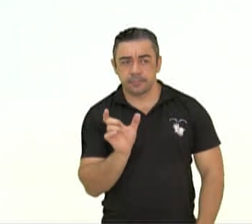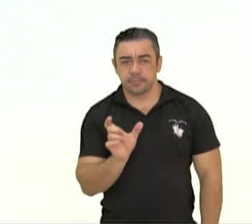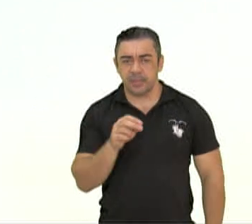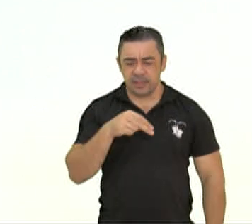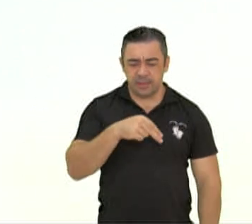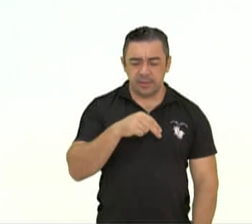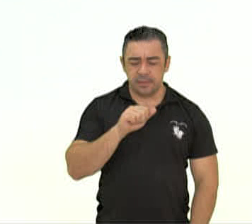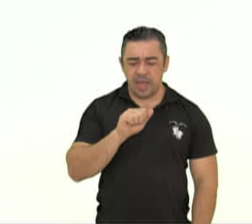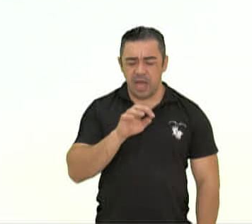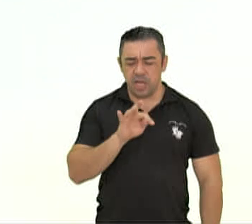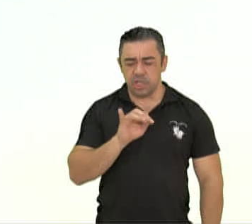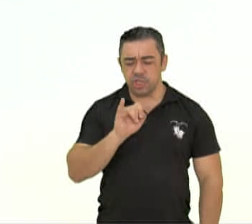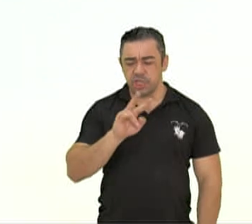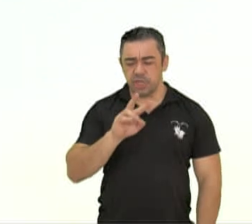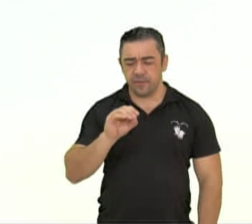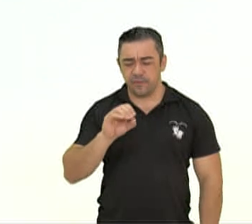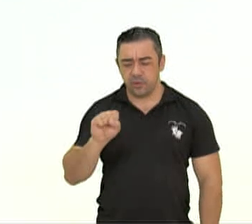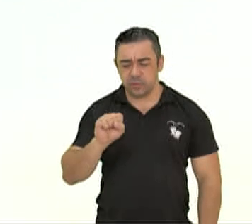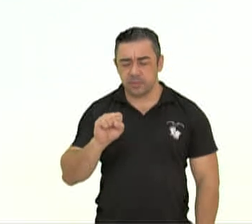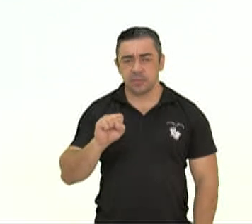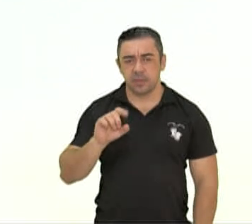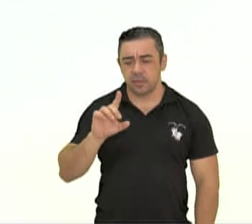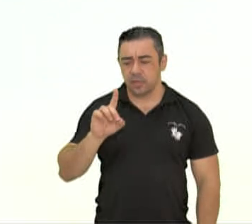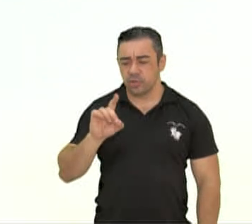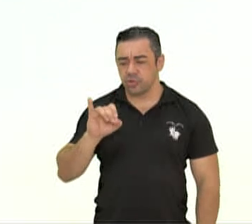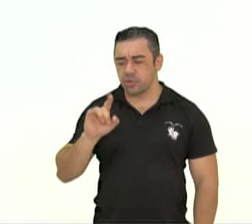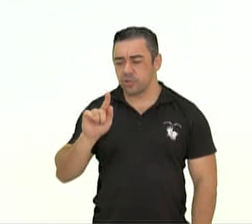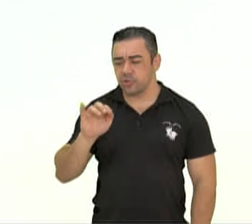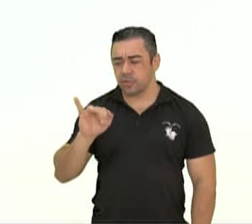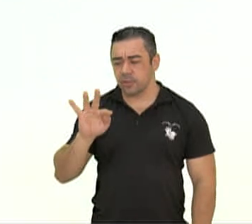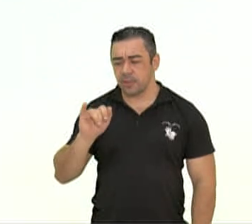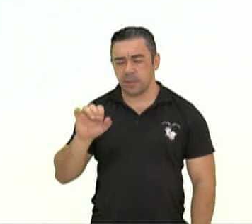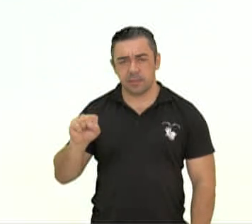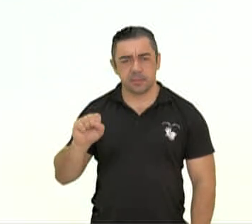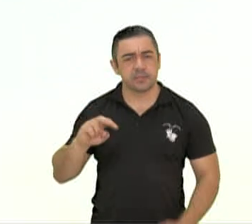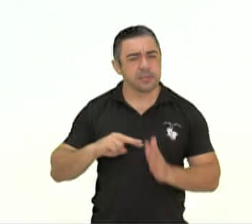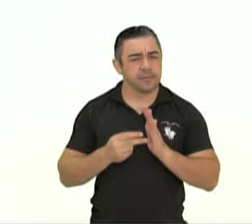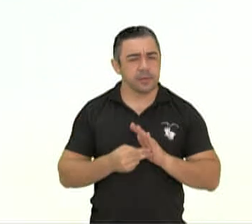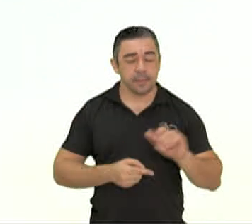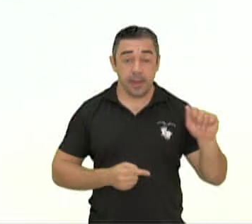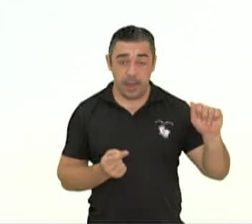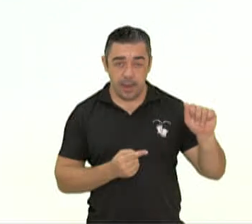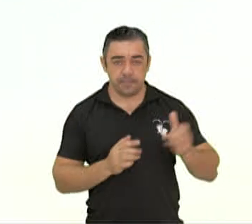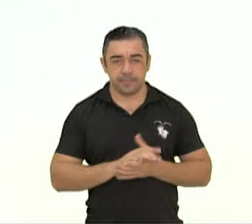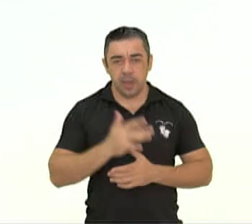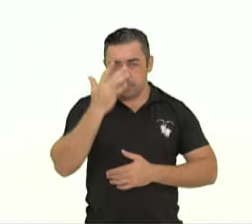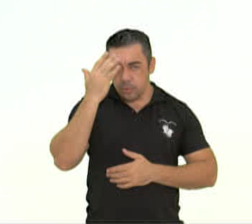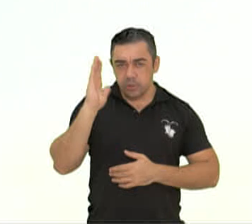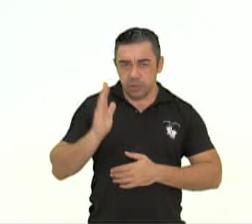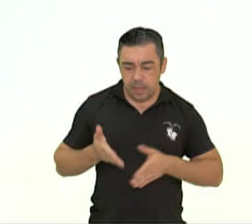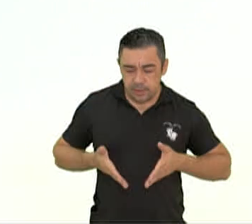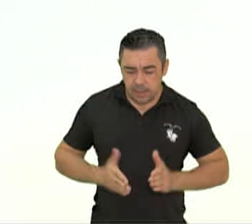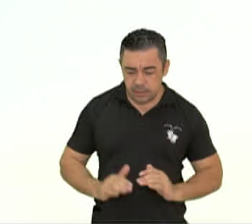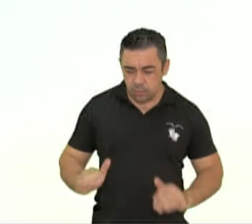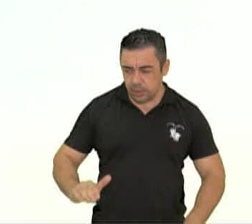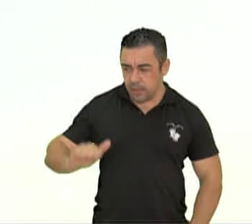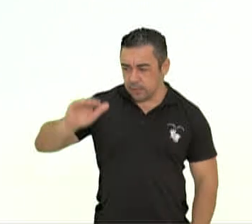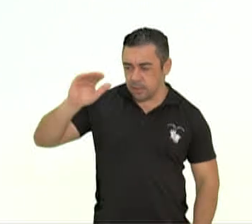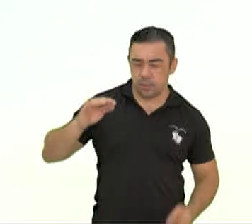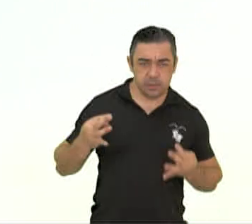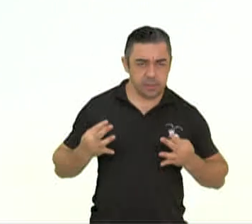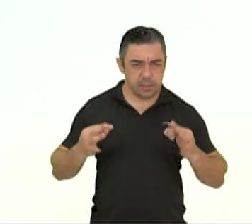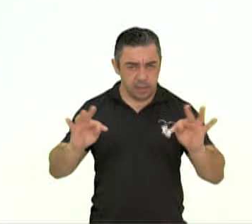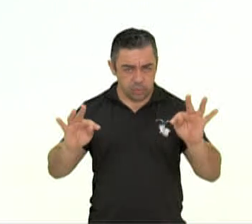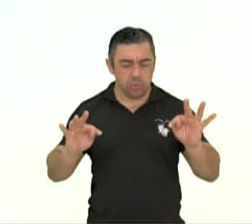acima, nativos digitais? O que é isso? Lá, A, são aqueles que nasceram e cresceram com as